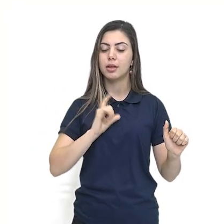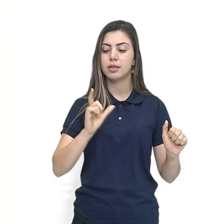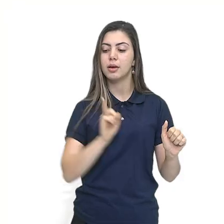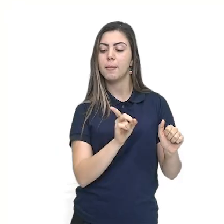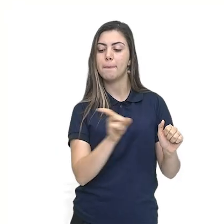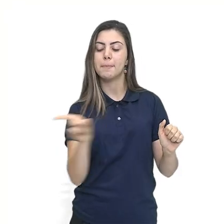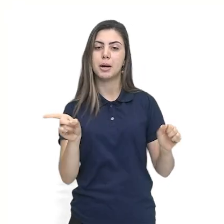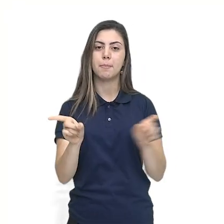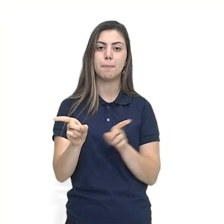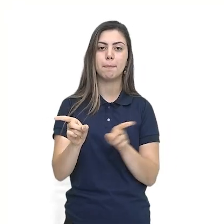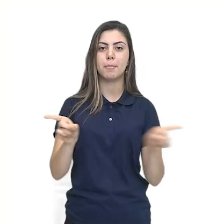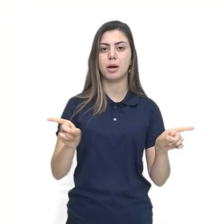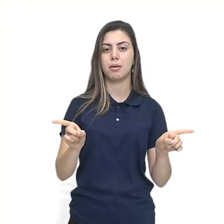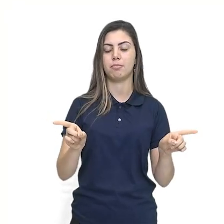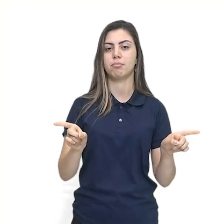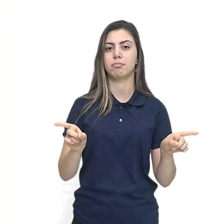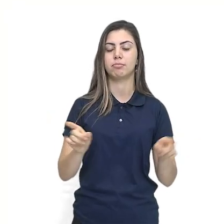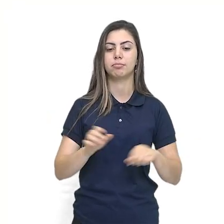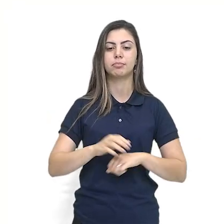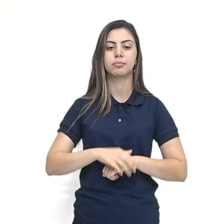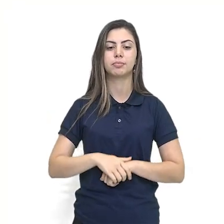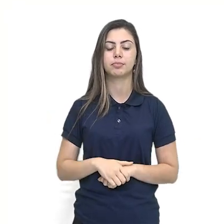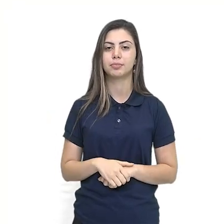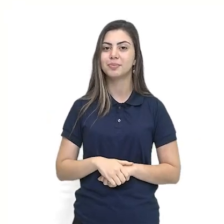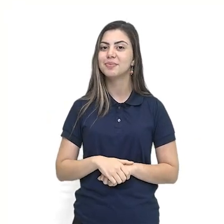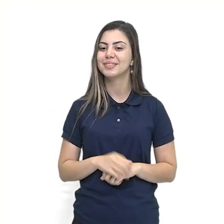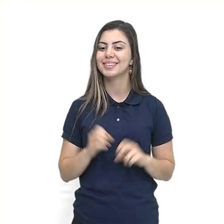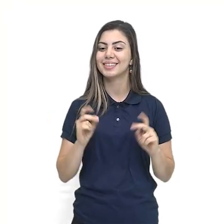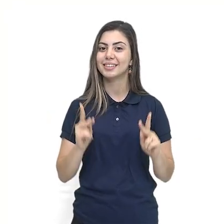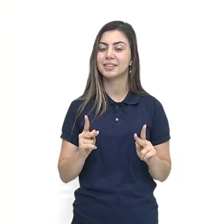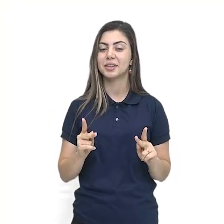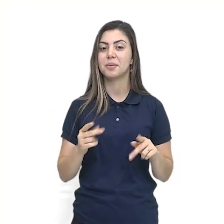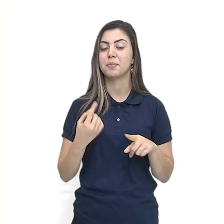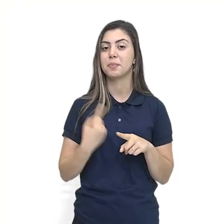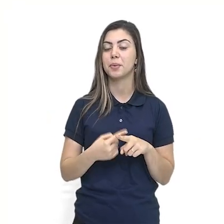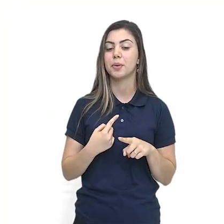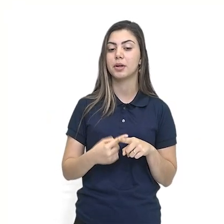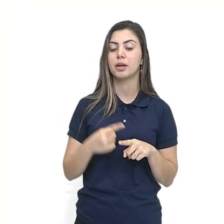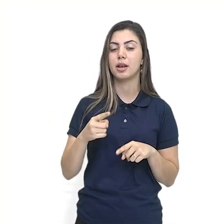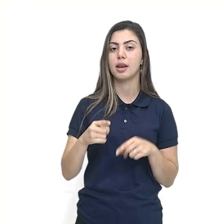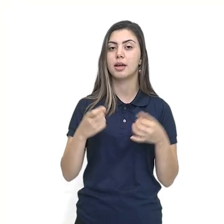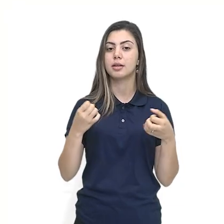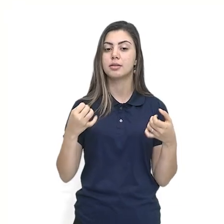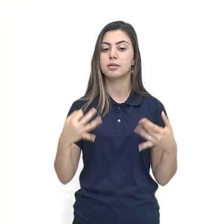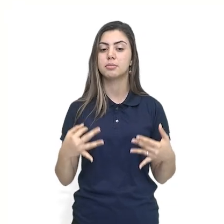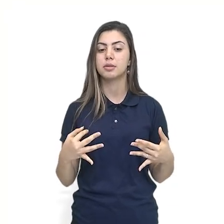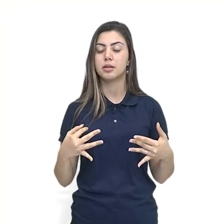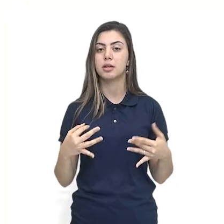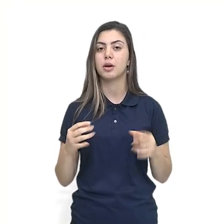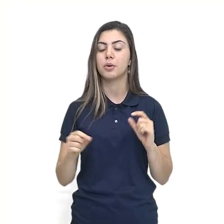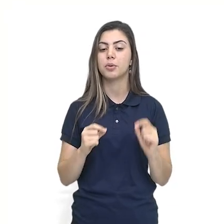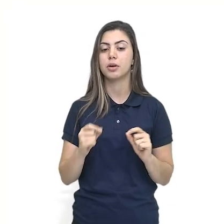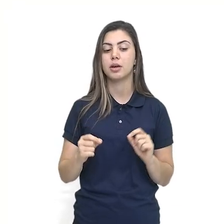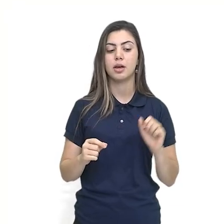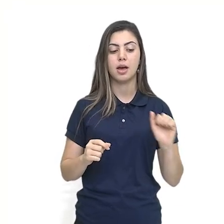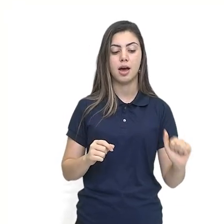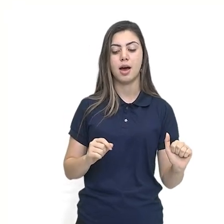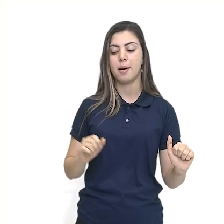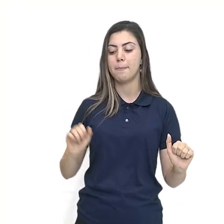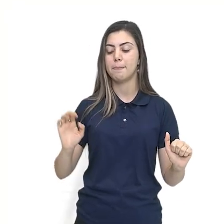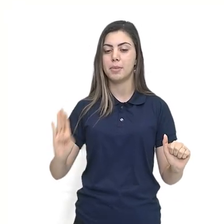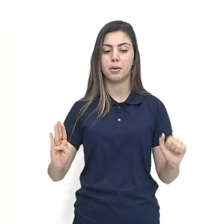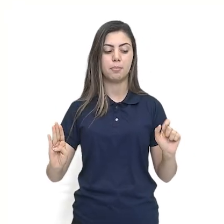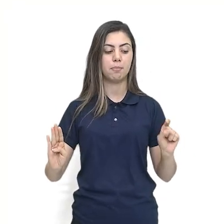uma pontinha para um lado ou por outro, beleza? Dizendo aí exatamente, mostrando o